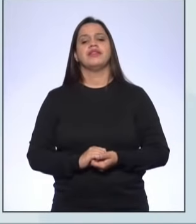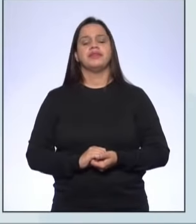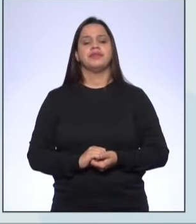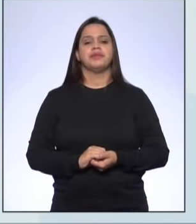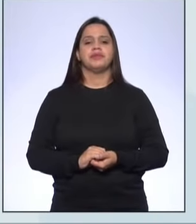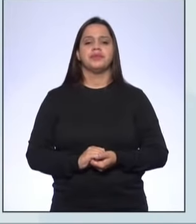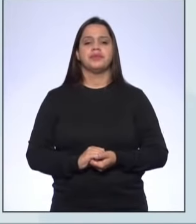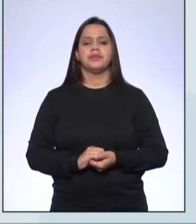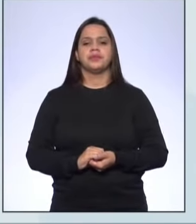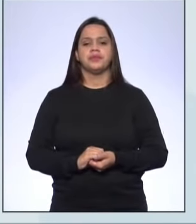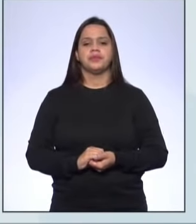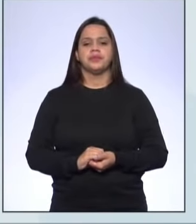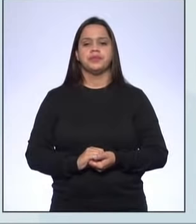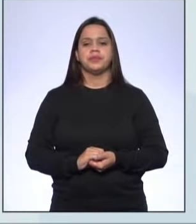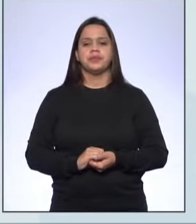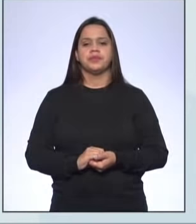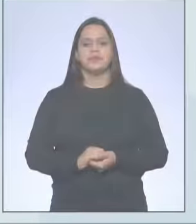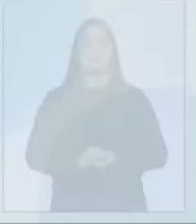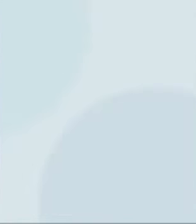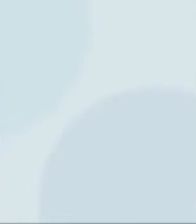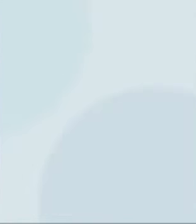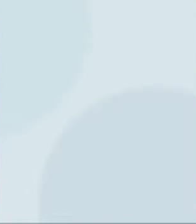rápida do texto que